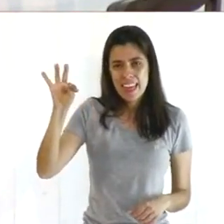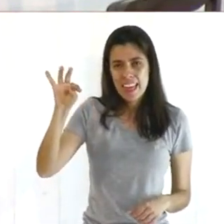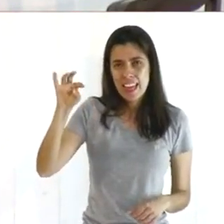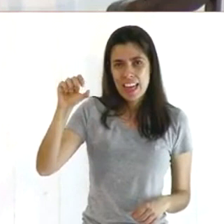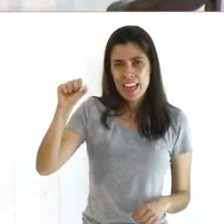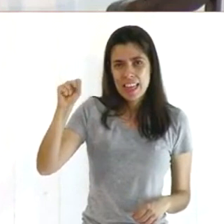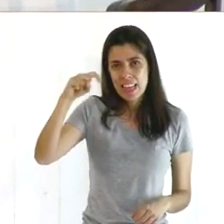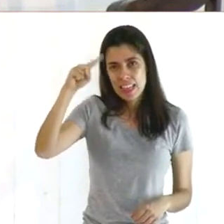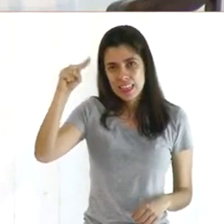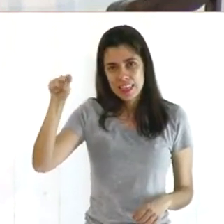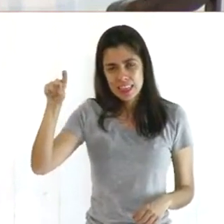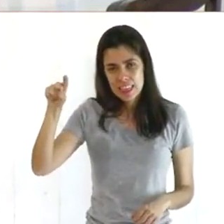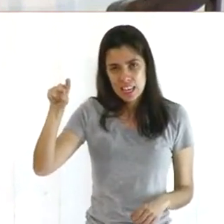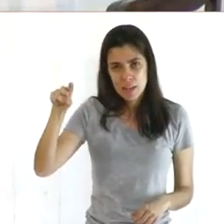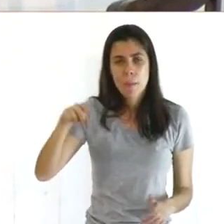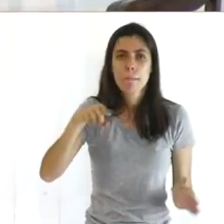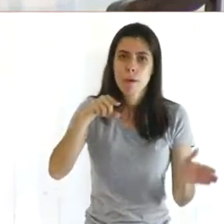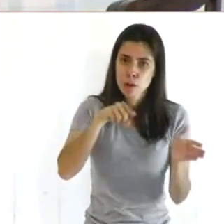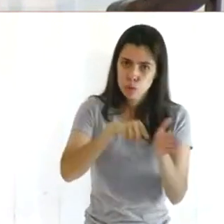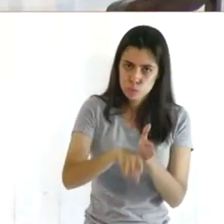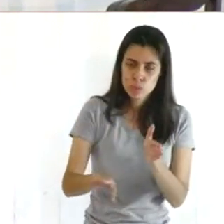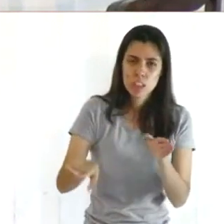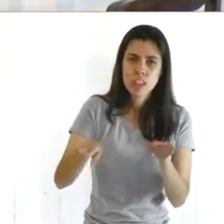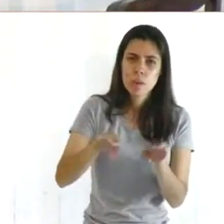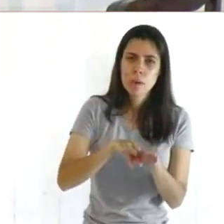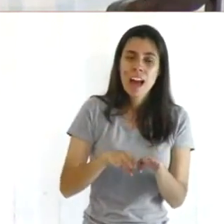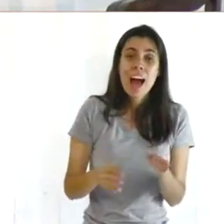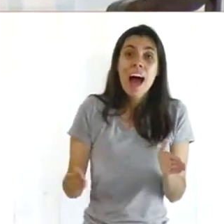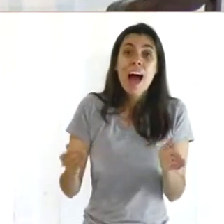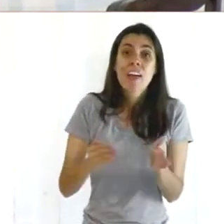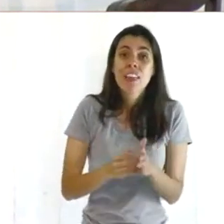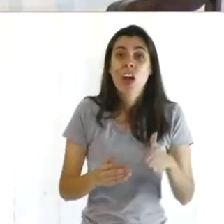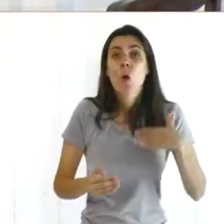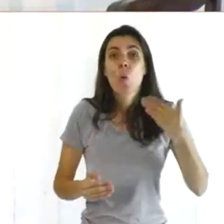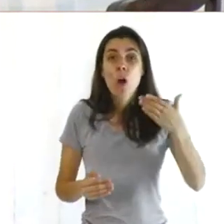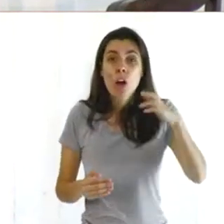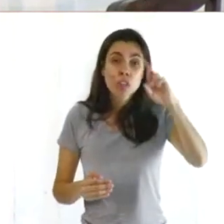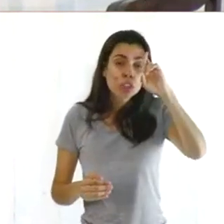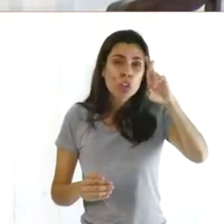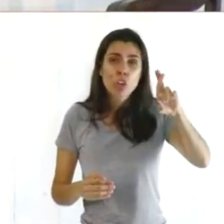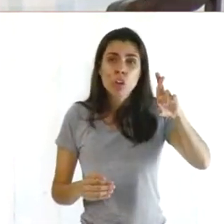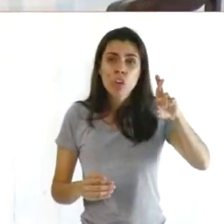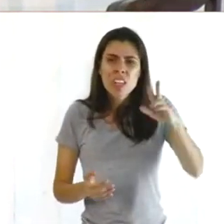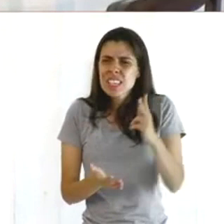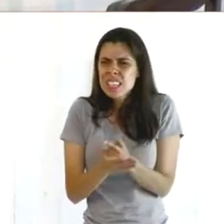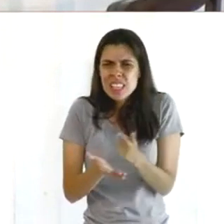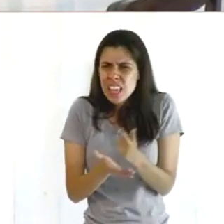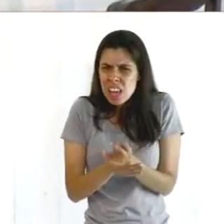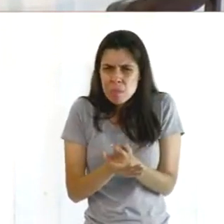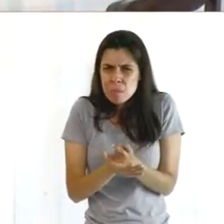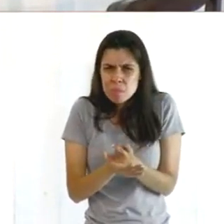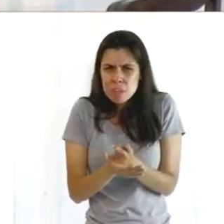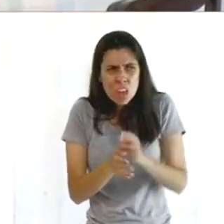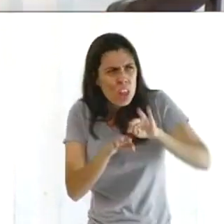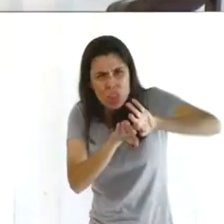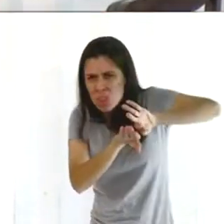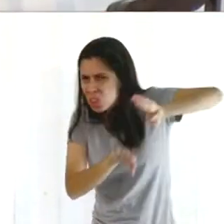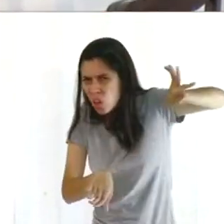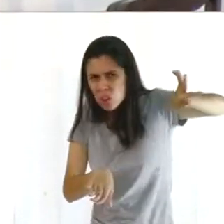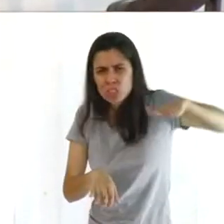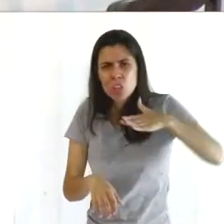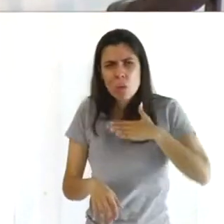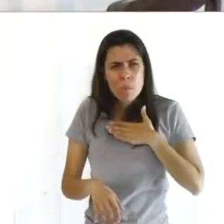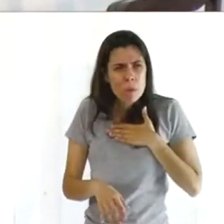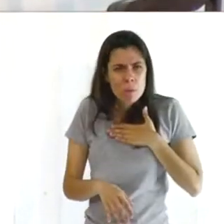do Salmo 89 também está: até quando, Senhor? Esconder-te-ás para sempre? Arderá a